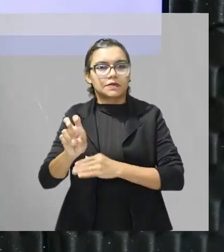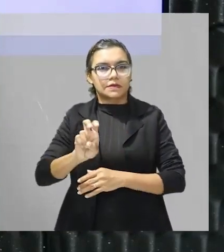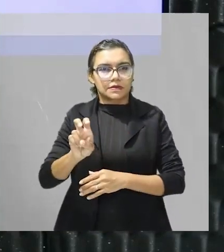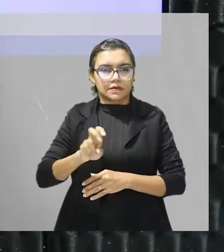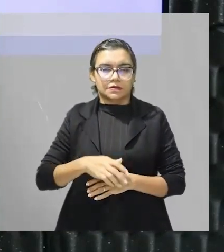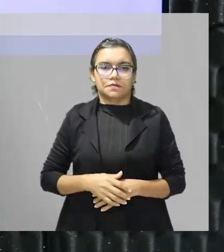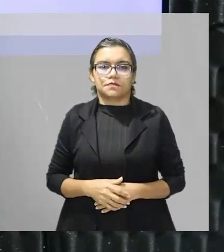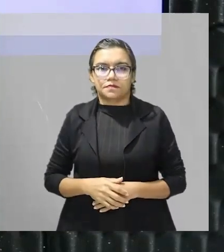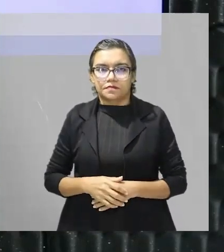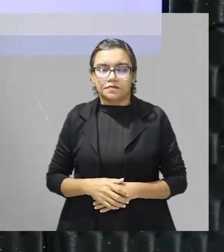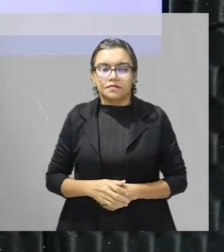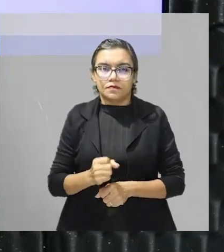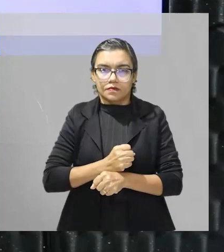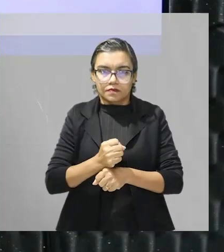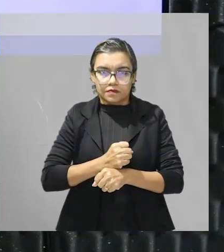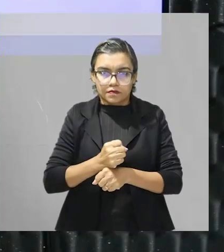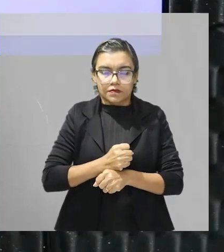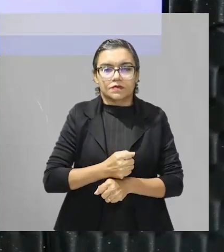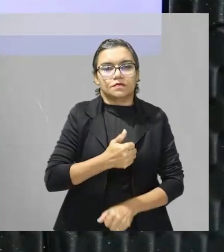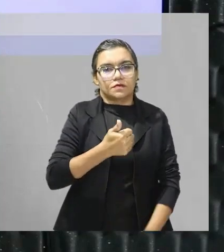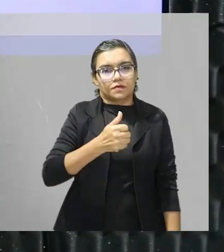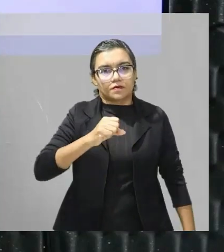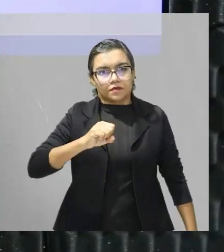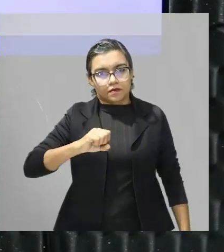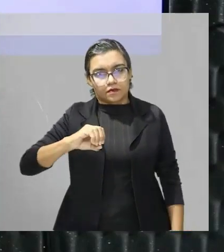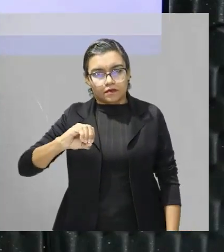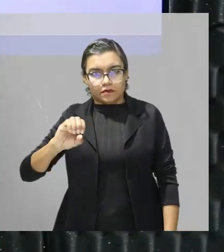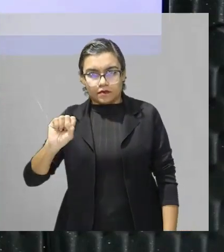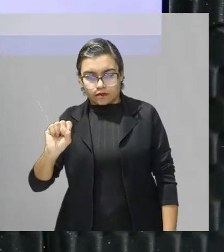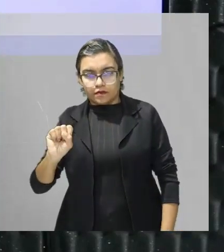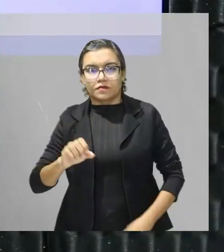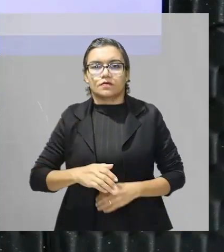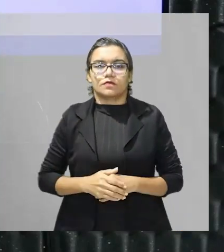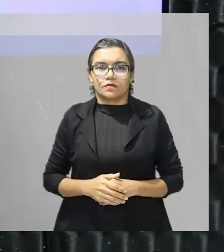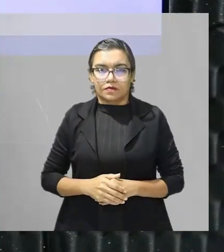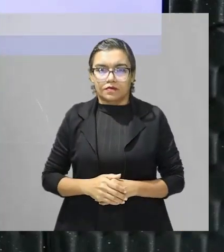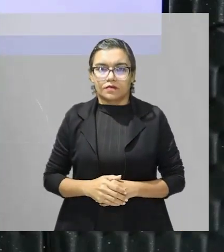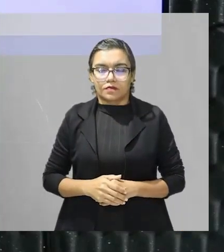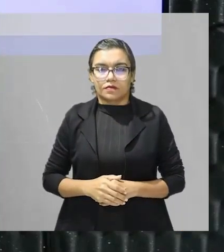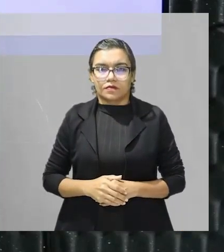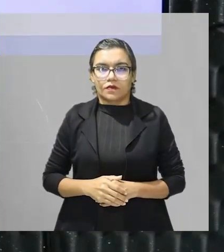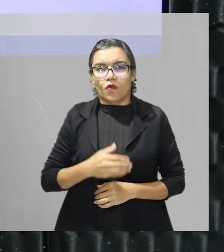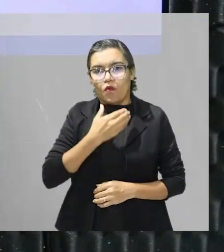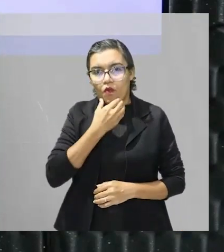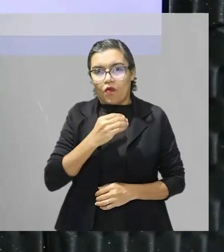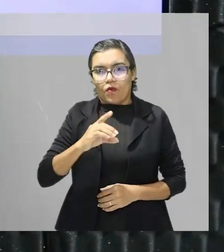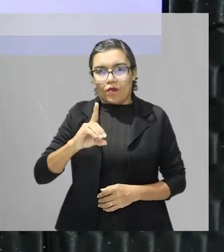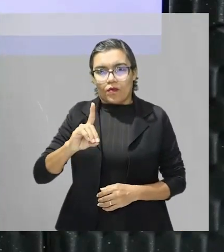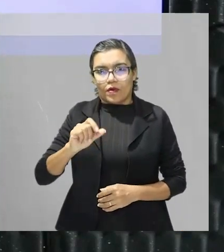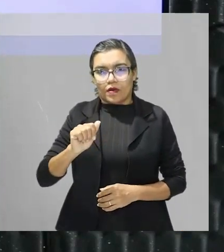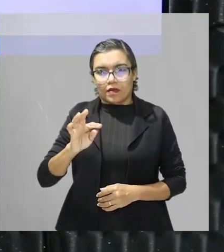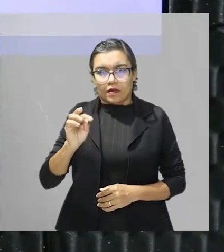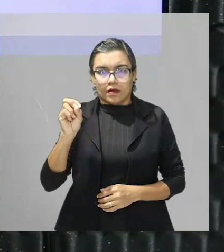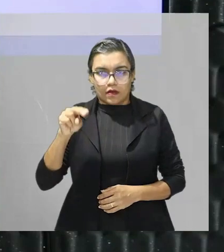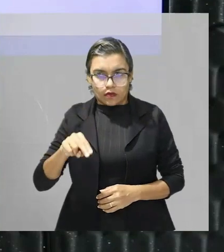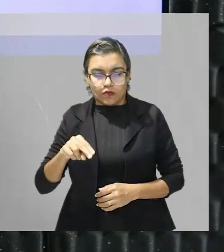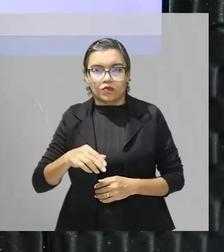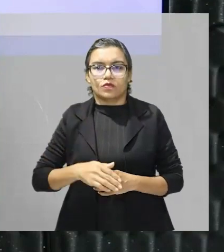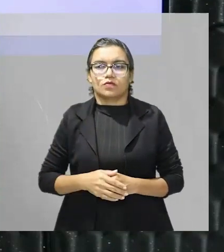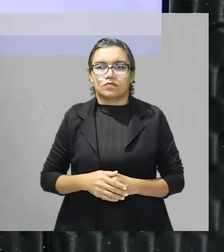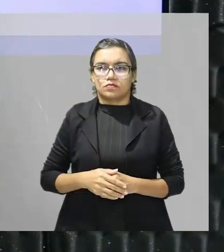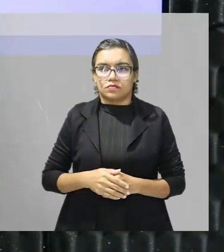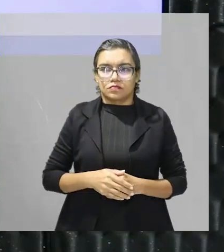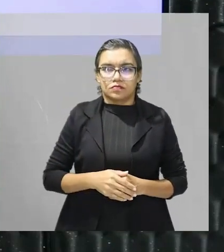em 1808 Dalton publicou em seu famoso livro intitulado o novo sistema de filosofia